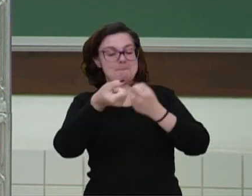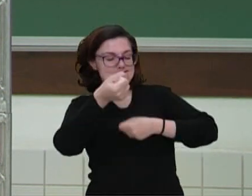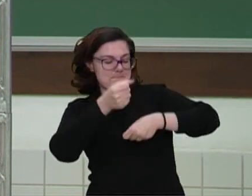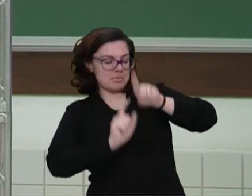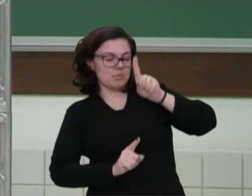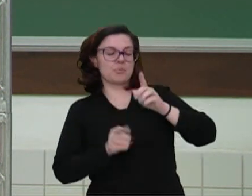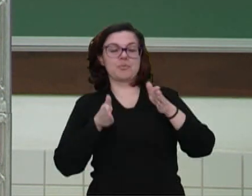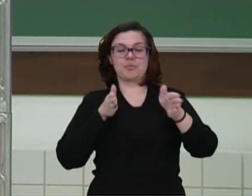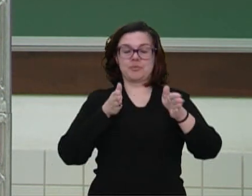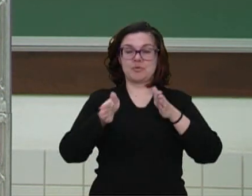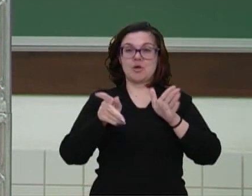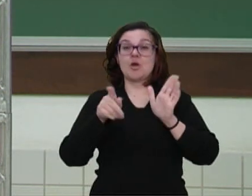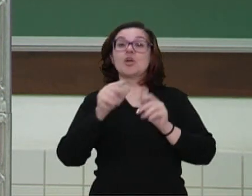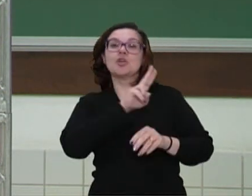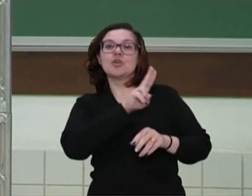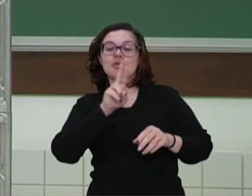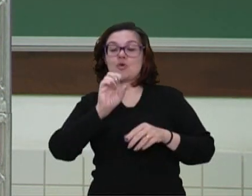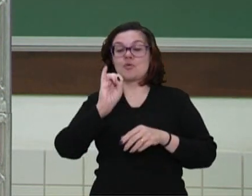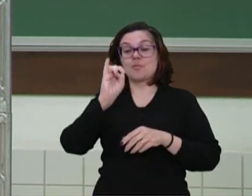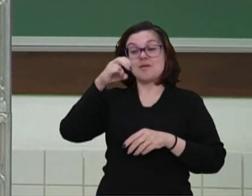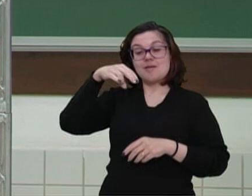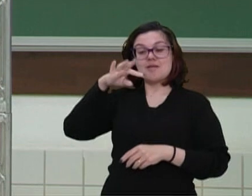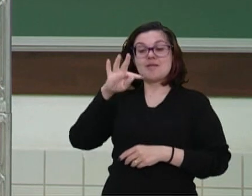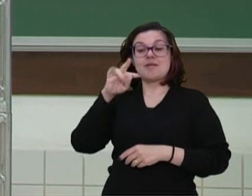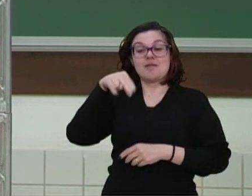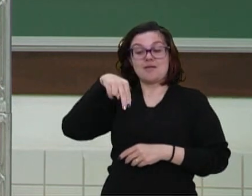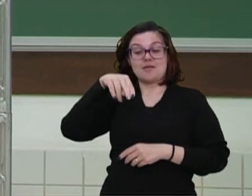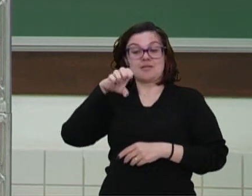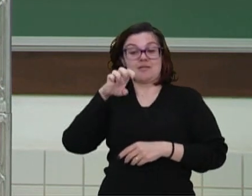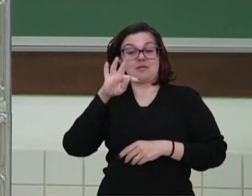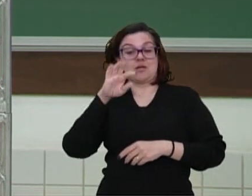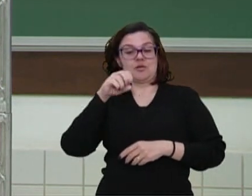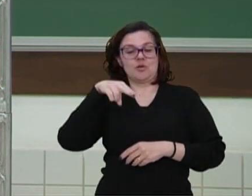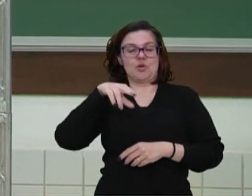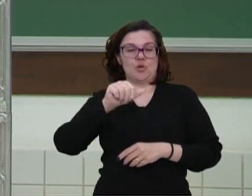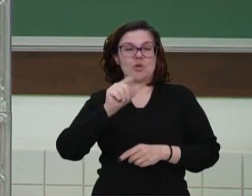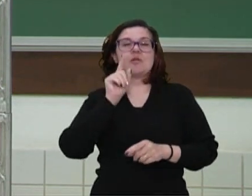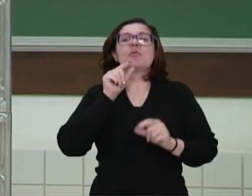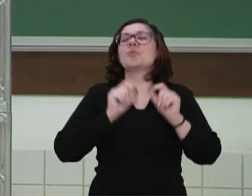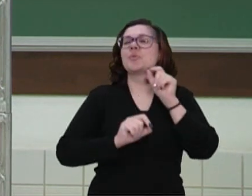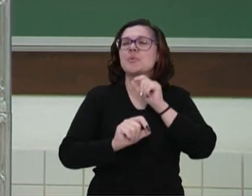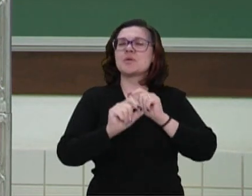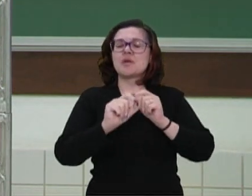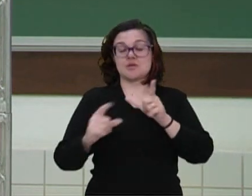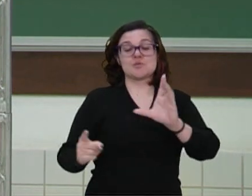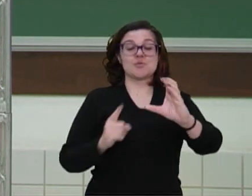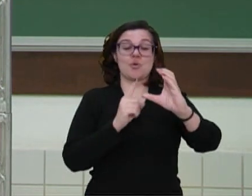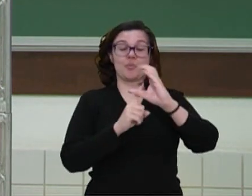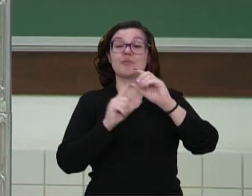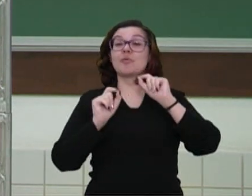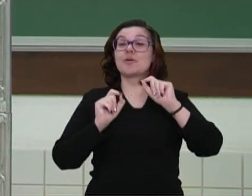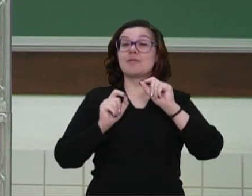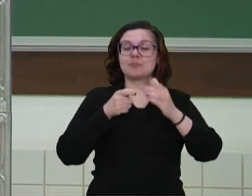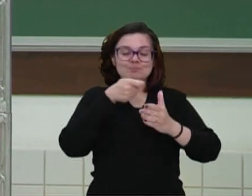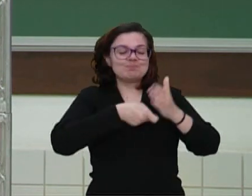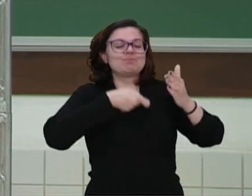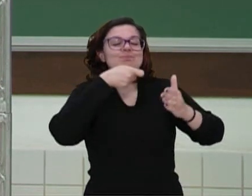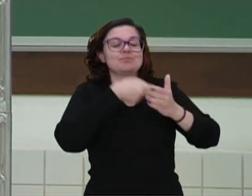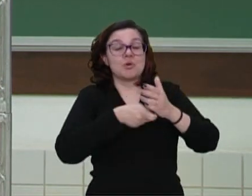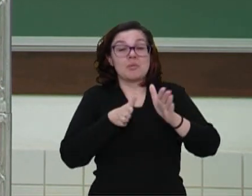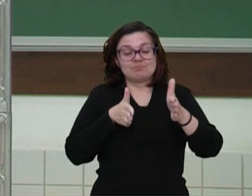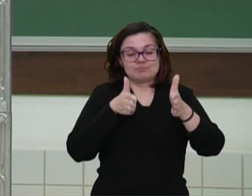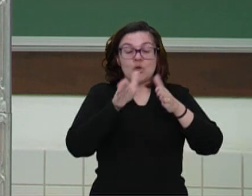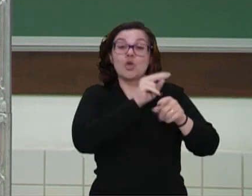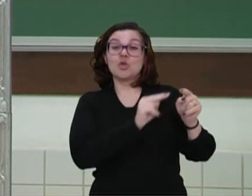importante, a chamada intentona comunista. Um golpe ou uma revolta, uma manifestação, enfim, variam até